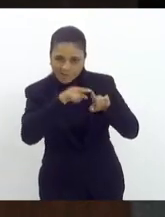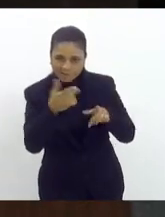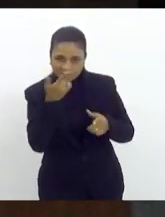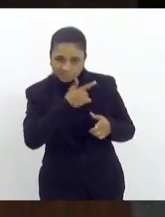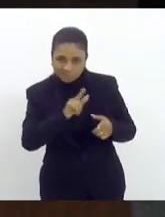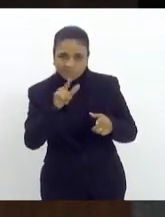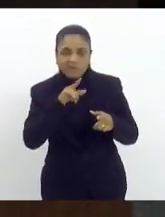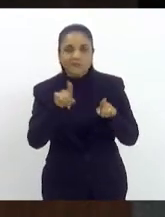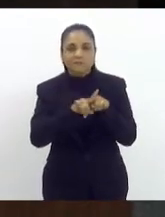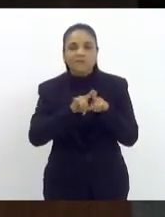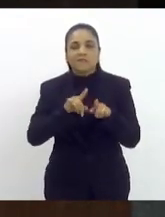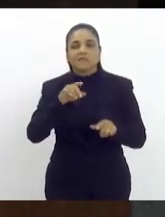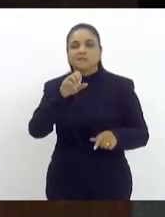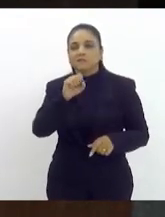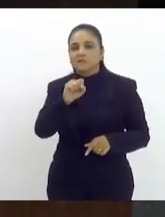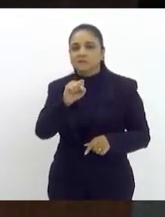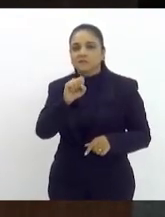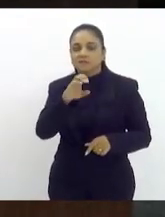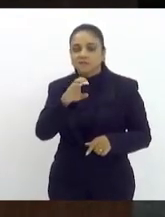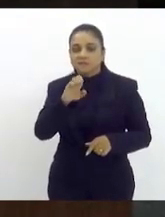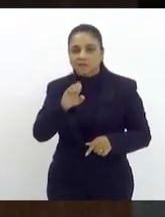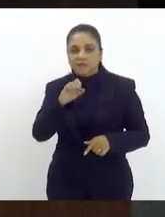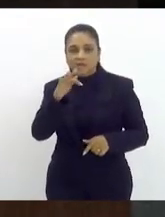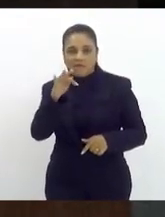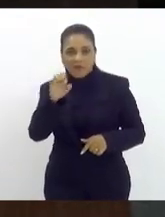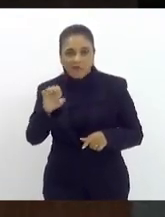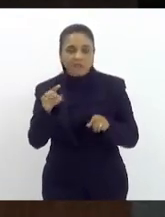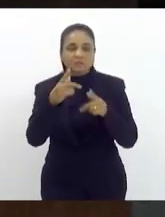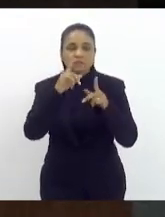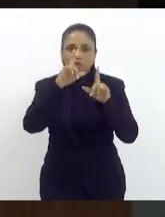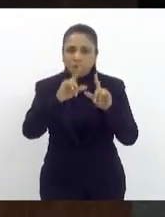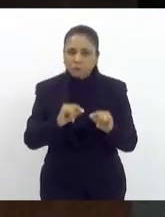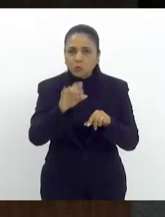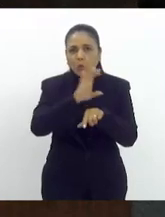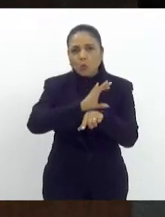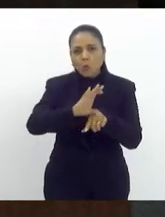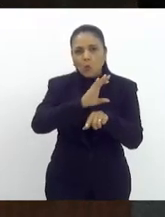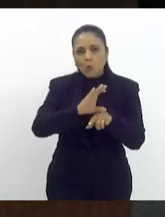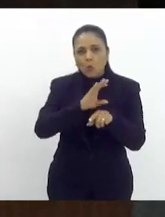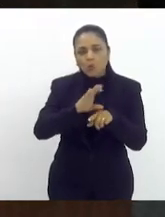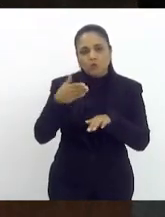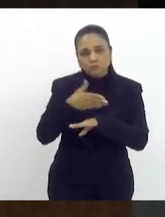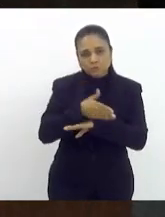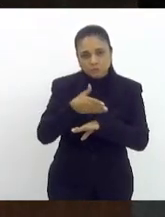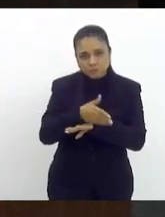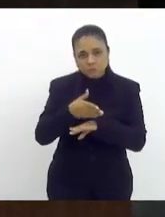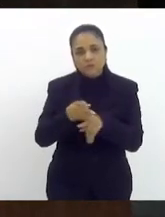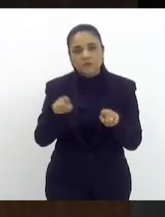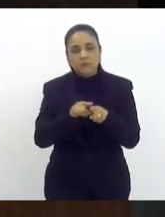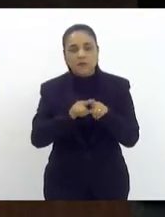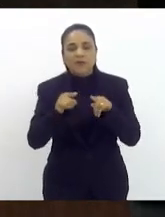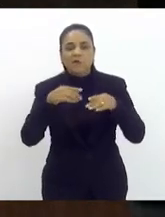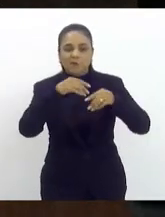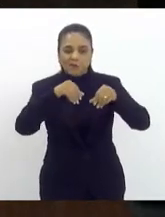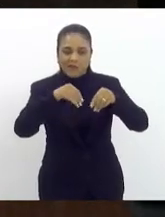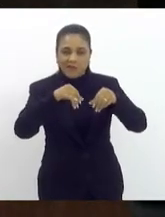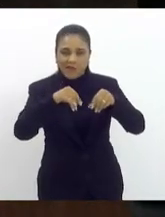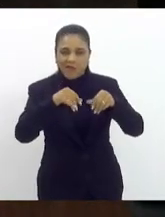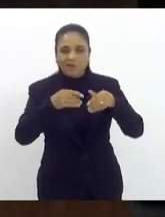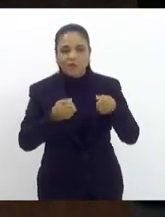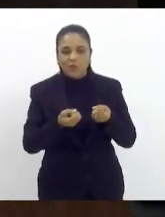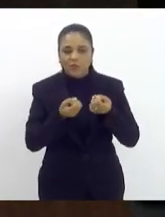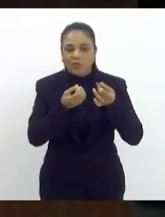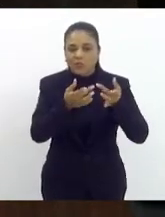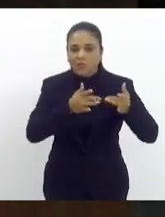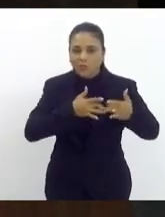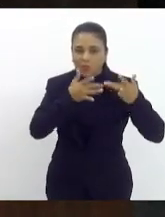uma queda da procura pelos cursos e há dependências quanto à regularização do terreno doado à instituição. Então, acho